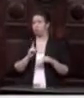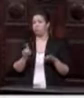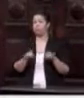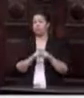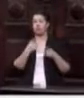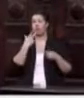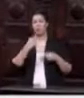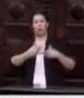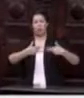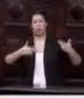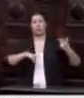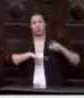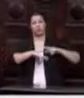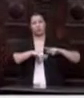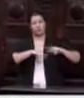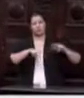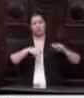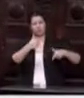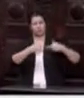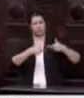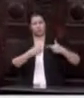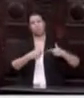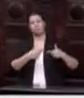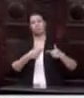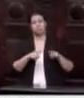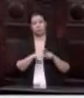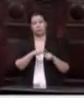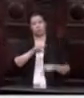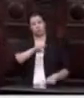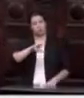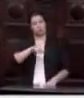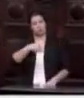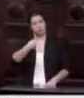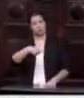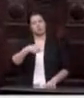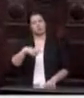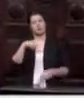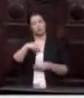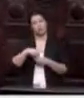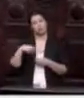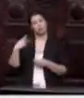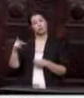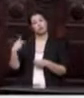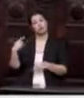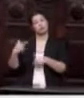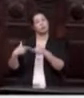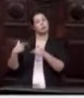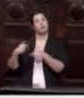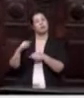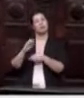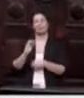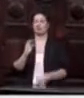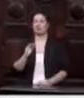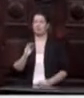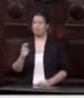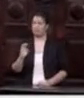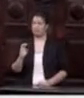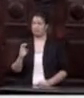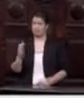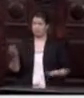outras variáveis que não são necessariamente as trabalhadas pelo Tribunal de Contas. Na minha